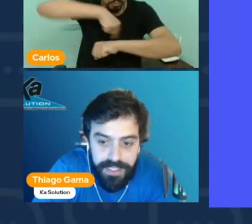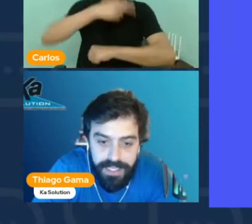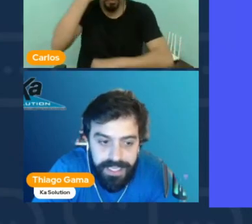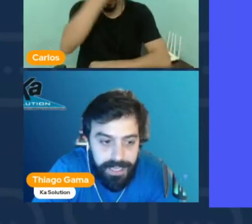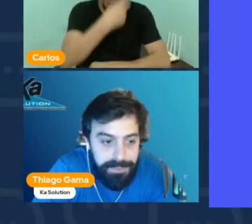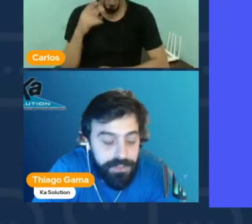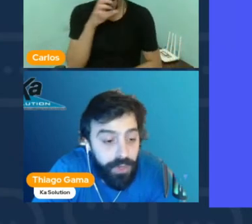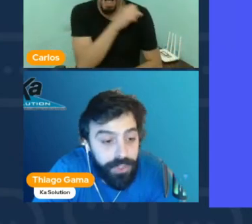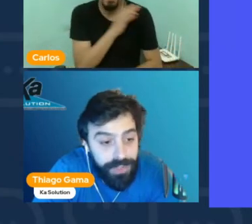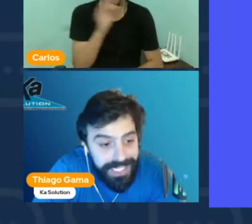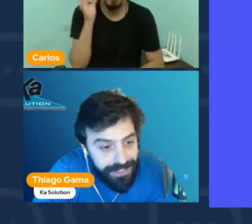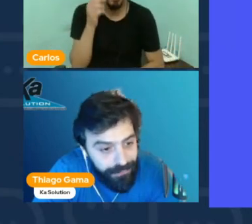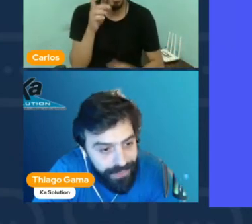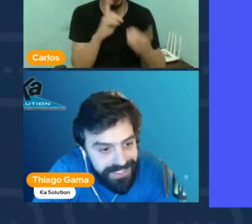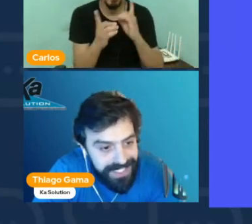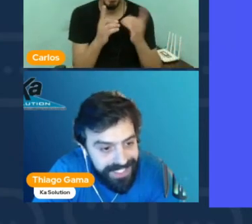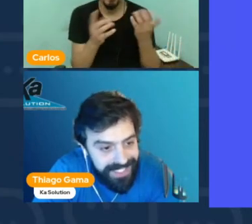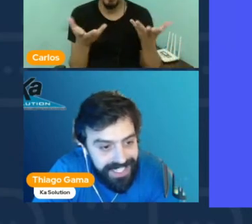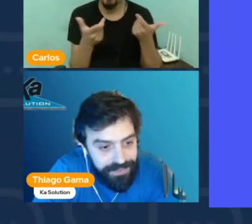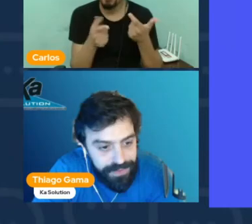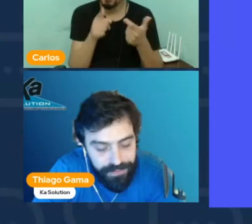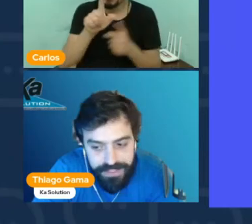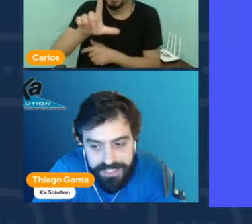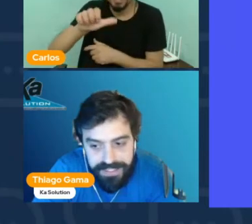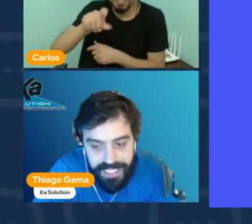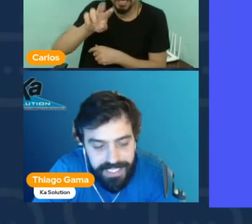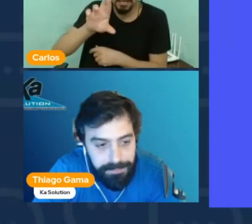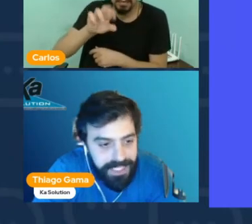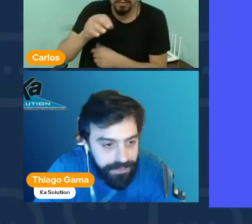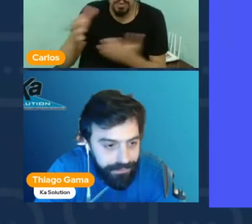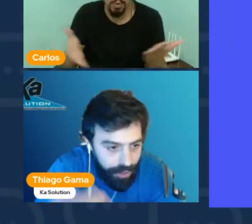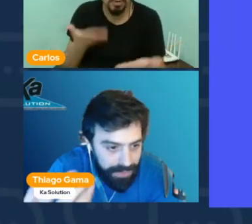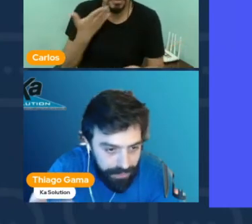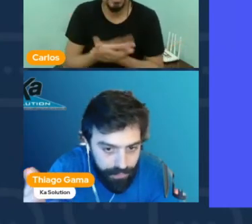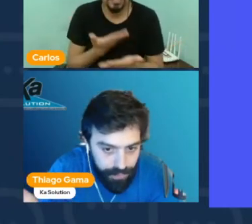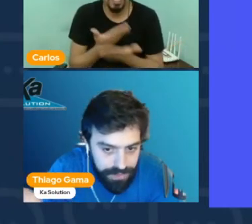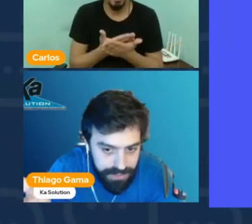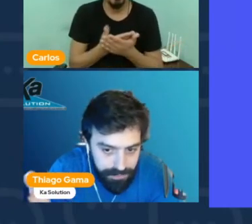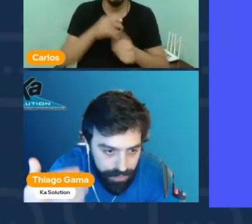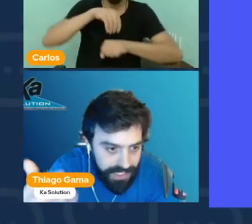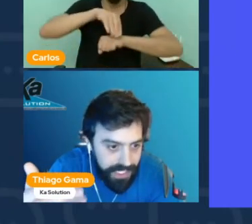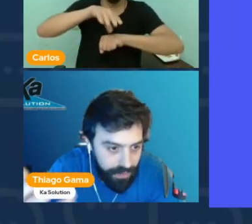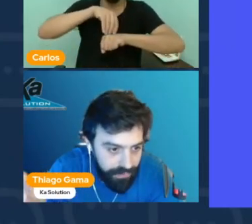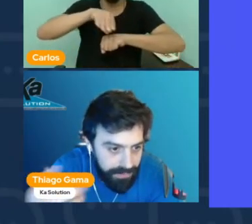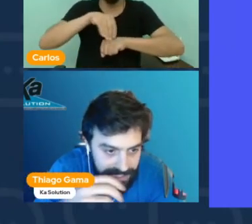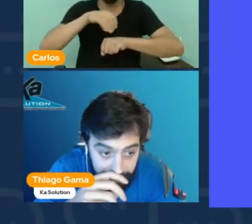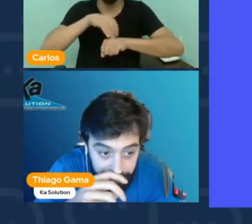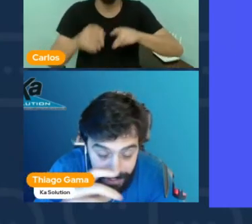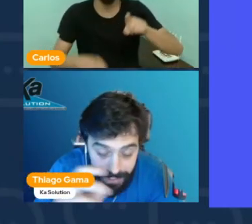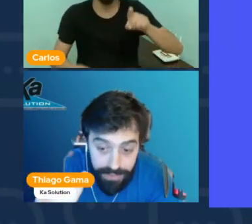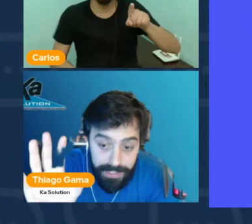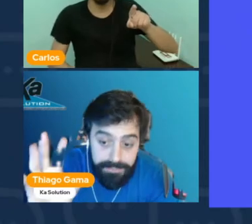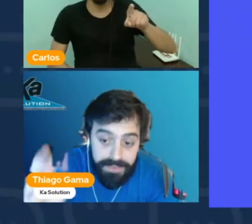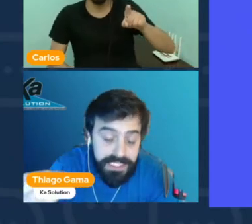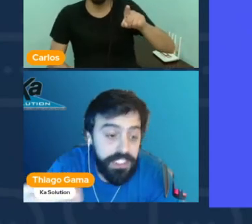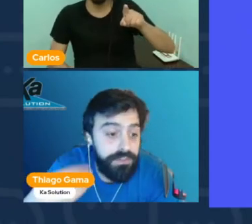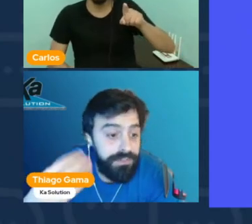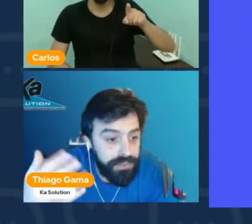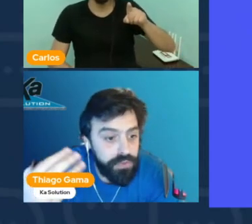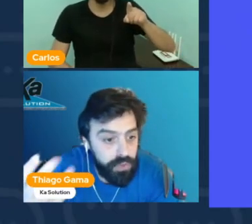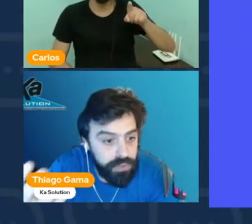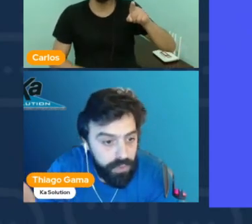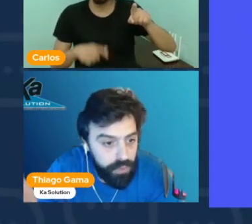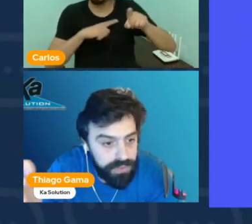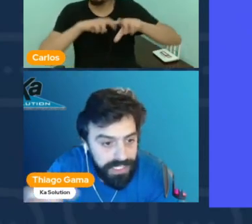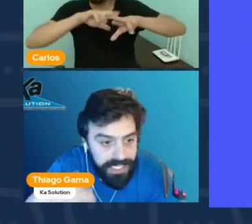na descrição. Pessoal, aqui, o que o Leandro fez aqui, né? Depois eu vou fazer na as plataforma, que eu vou mostrar novamente daqui a pouquinho. Vocês têm